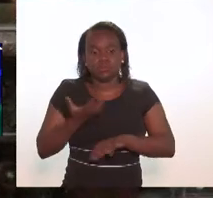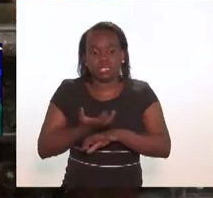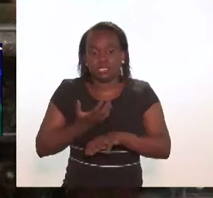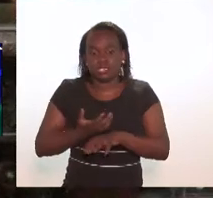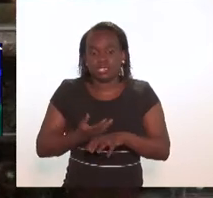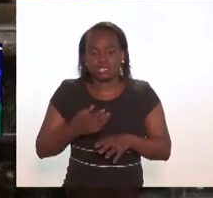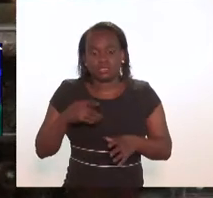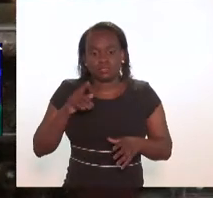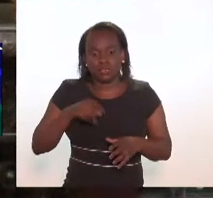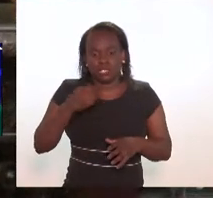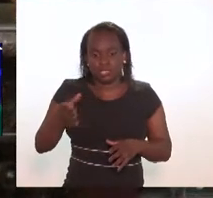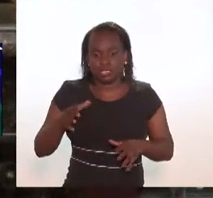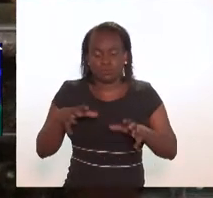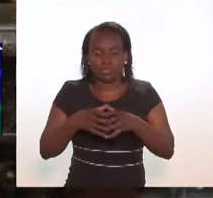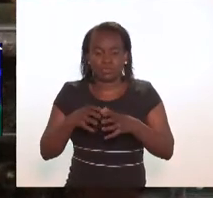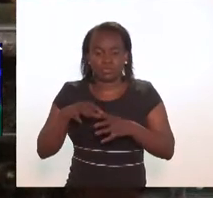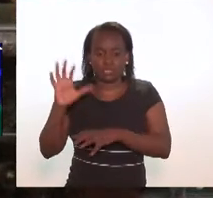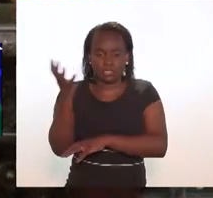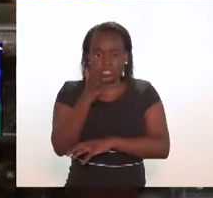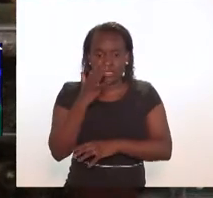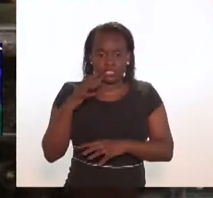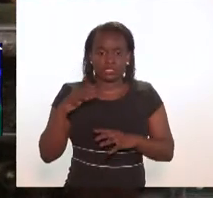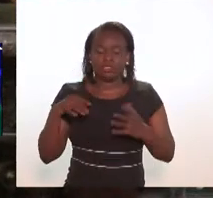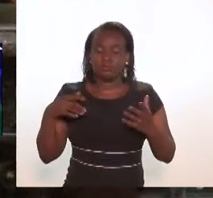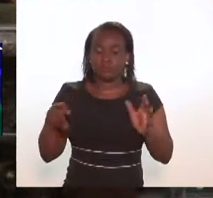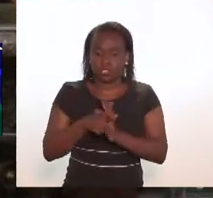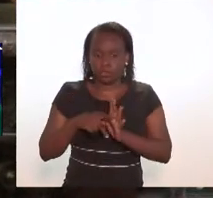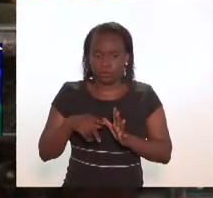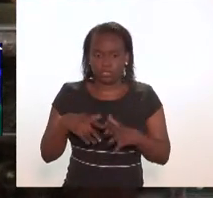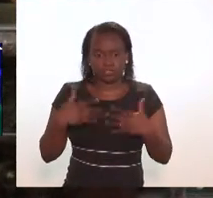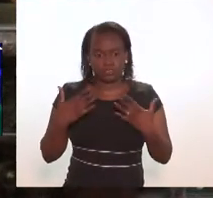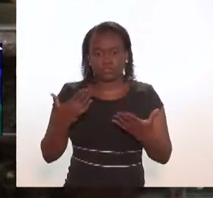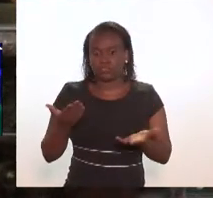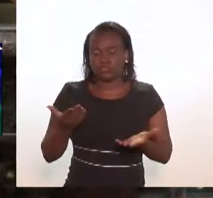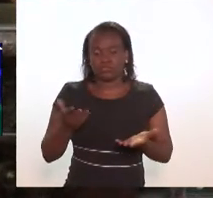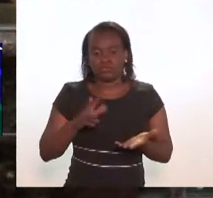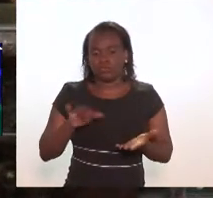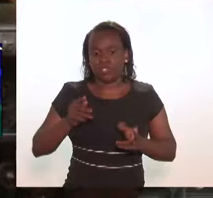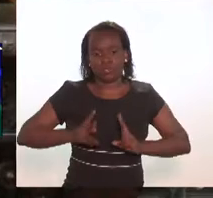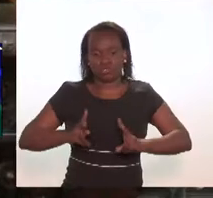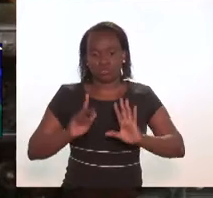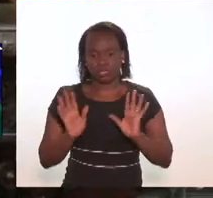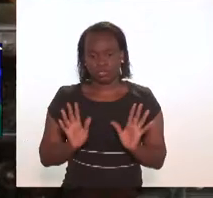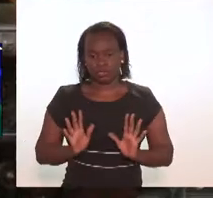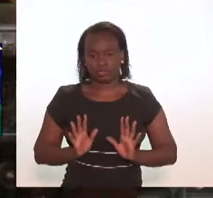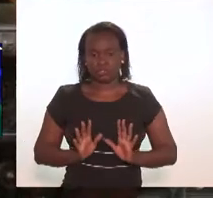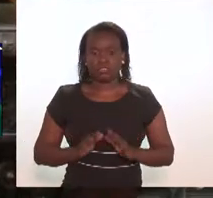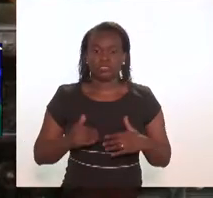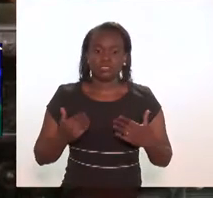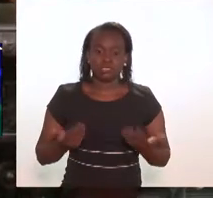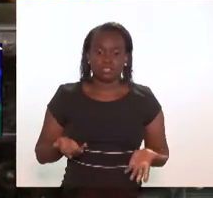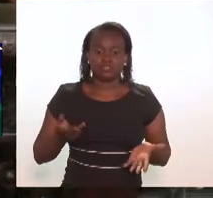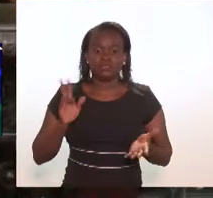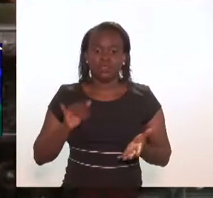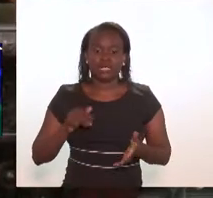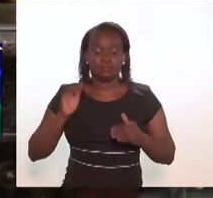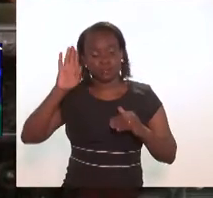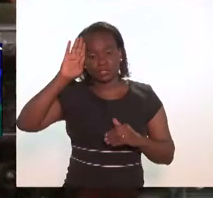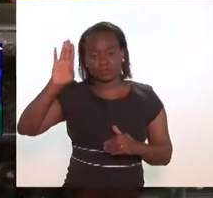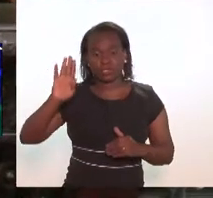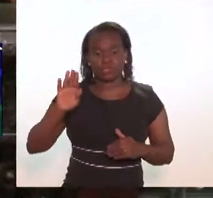de meio ambiente e a comissão de meio ambiente der contrário, ela não vai seguir. Então, ela vai